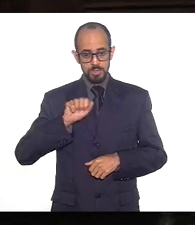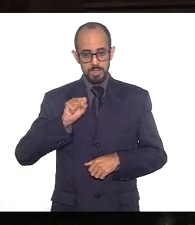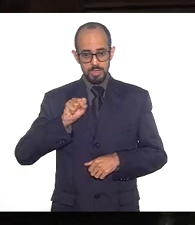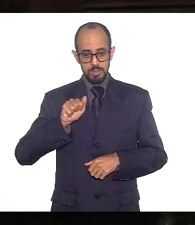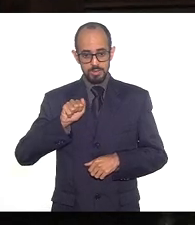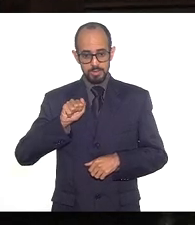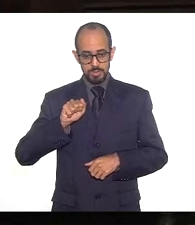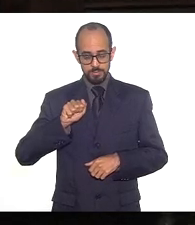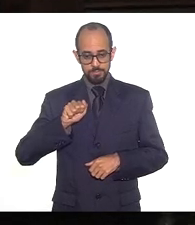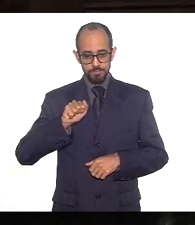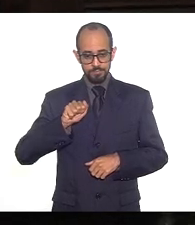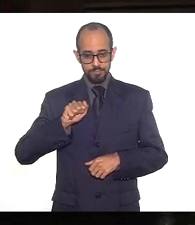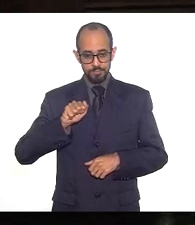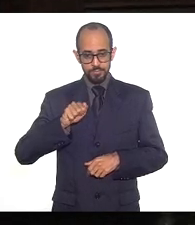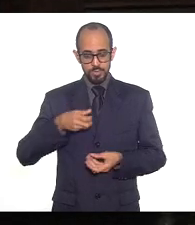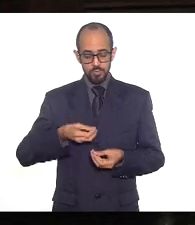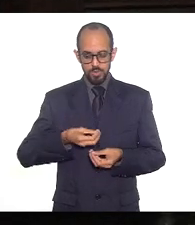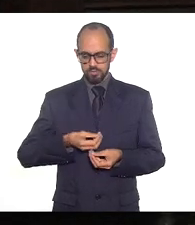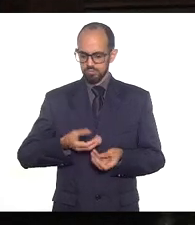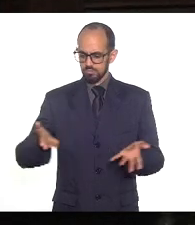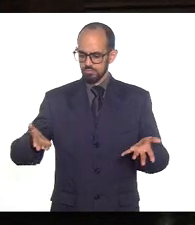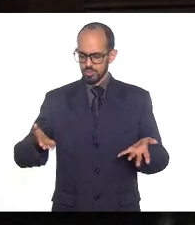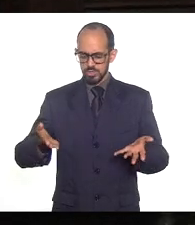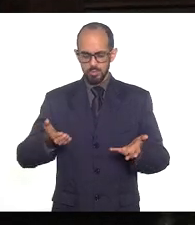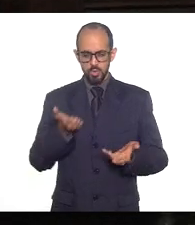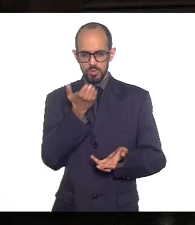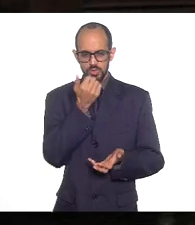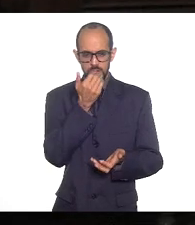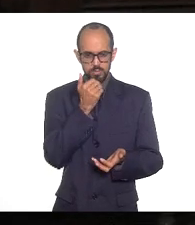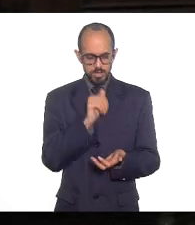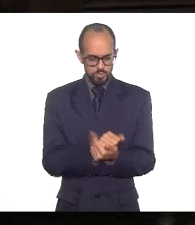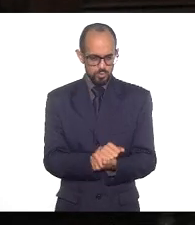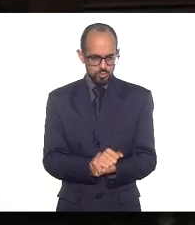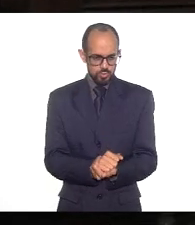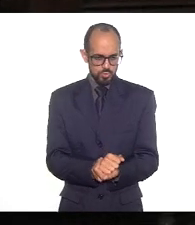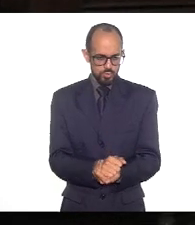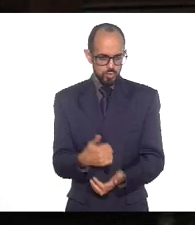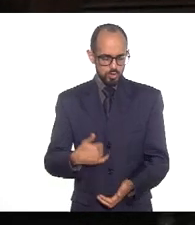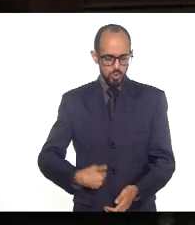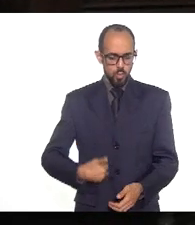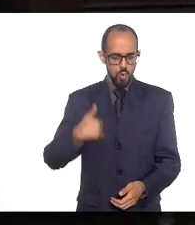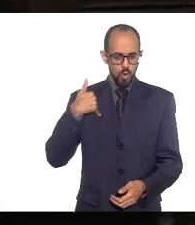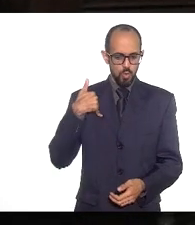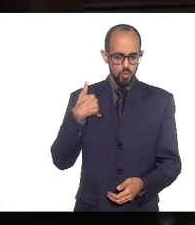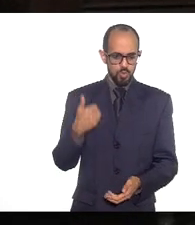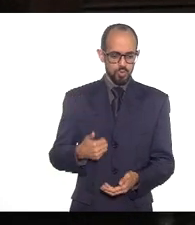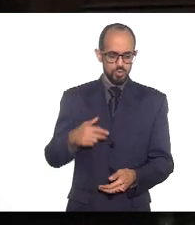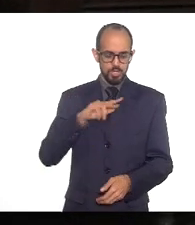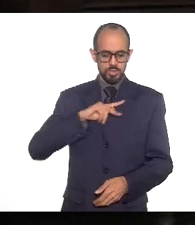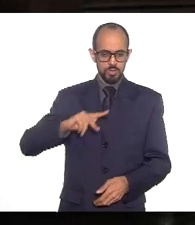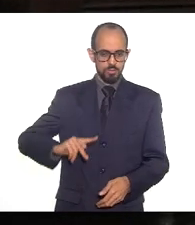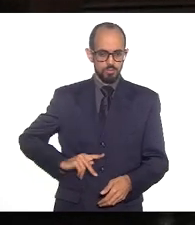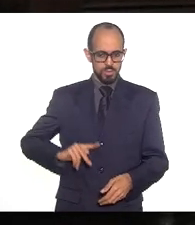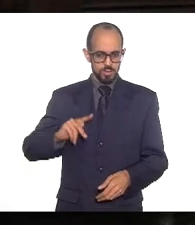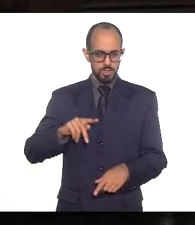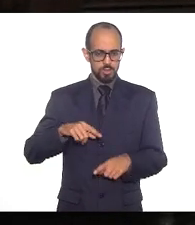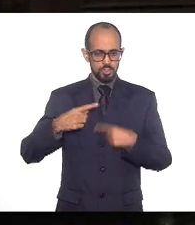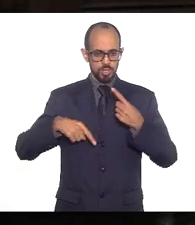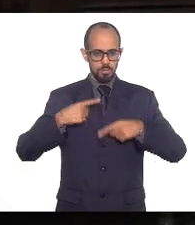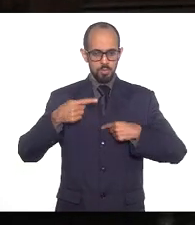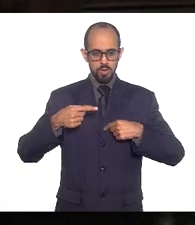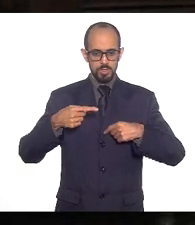seus as centrais de abastecimento muito me orgulho de ter ocupado esse carro e logo em